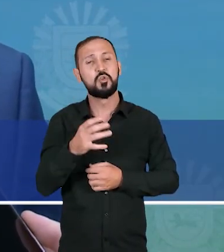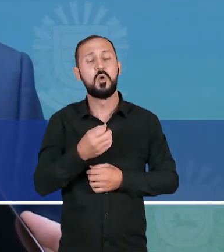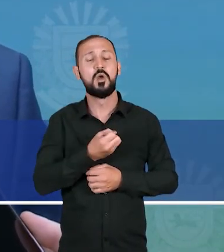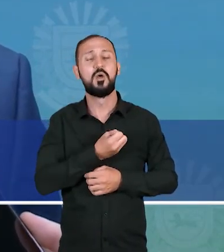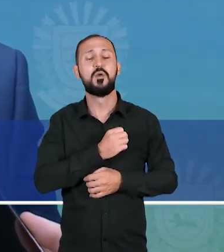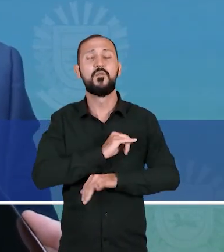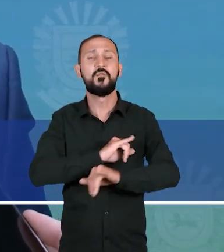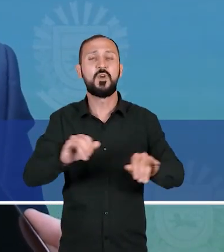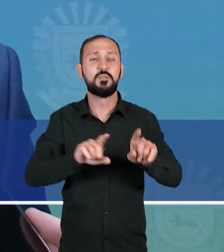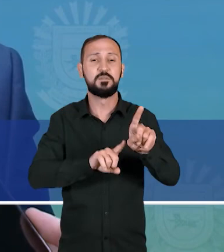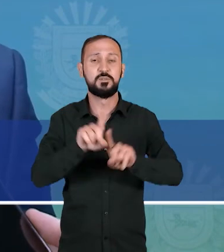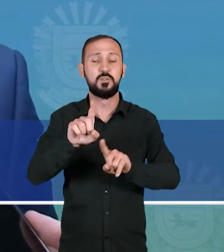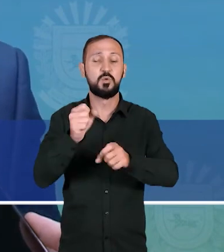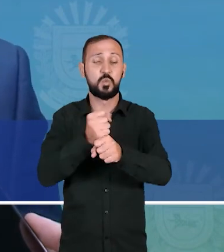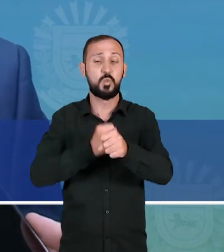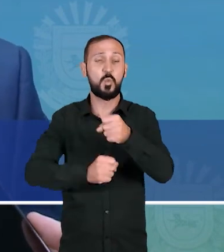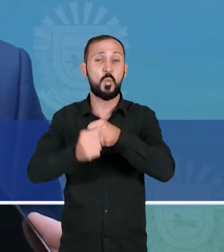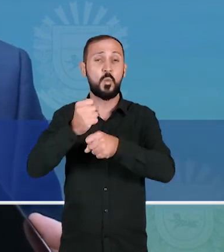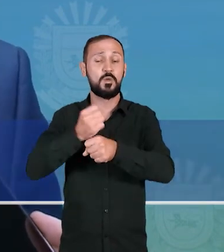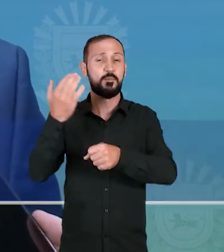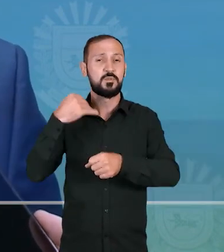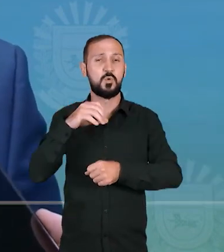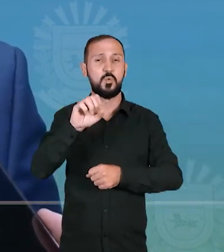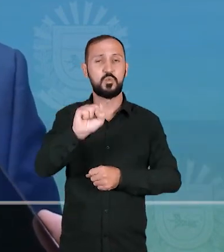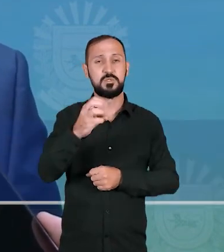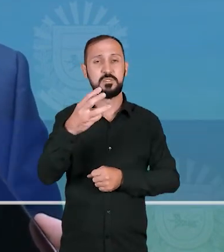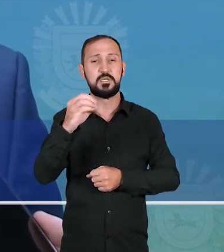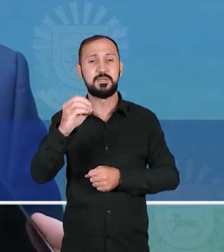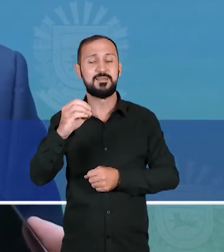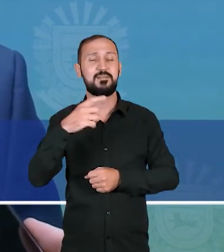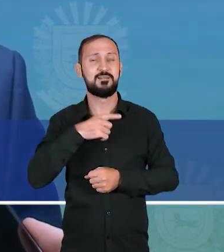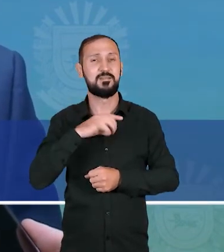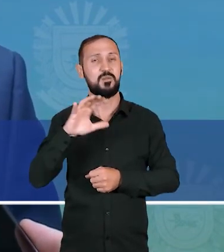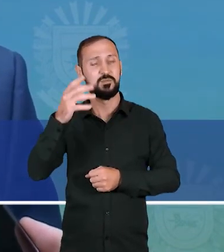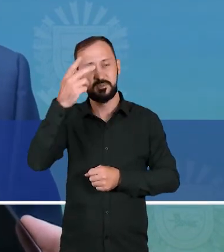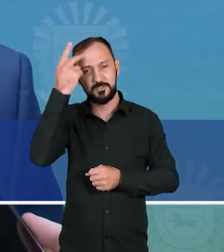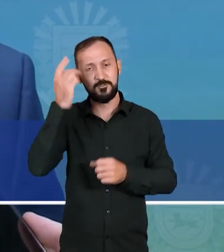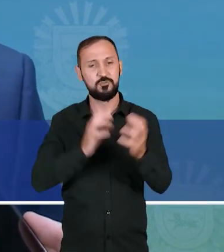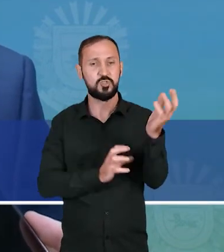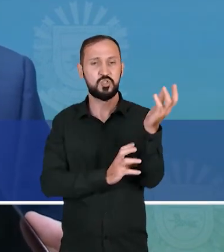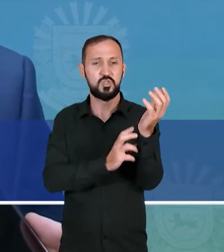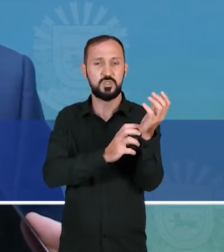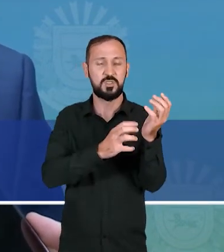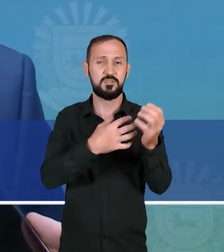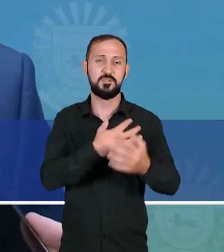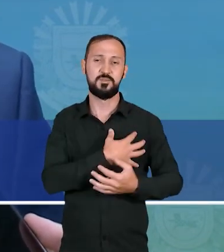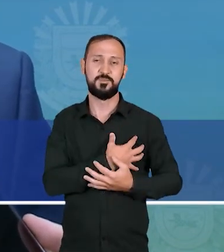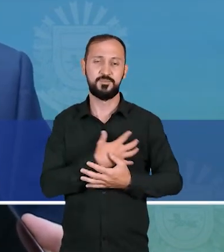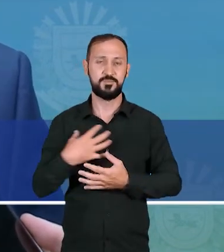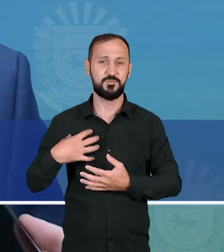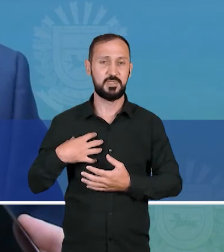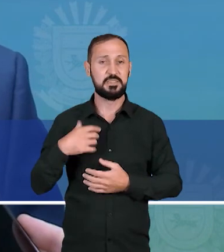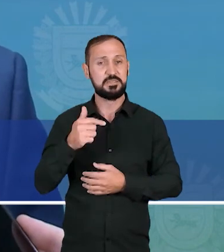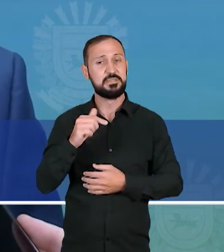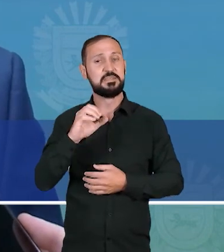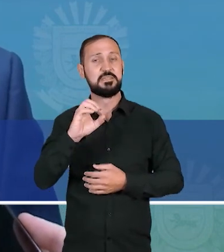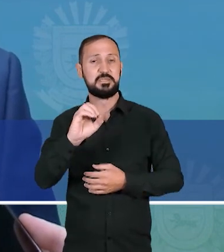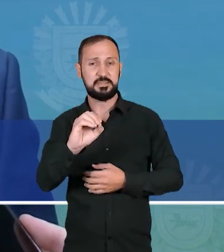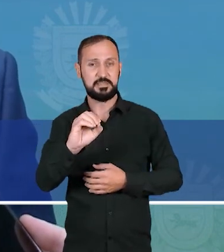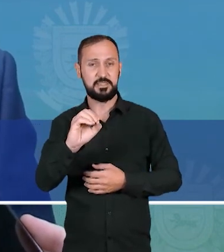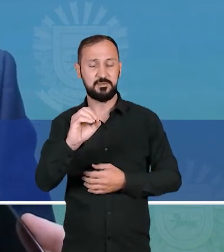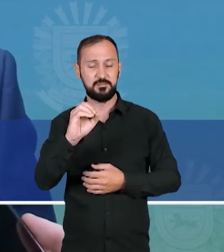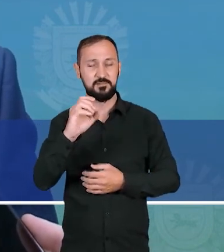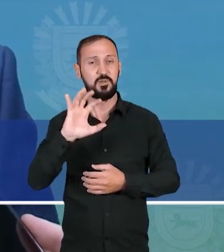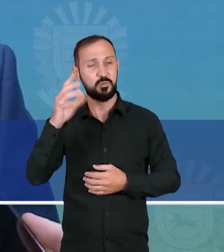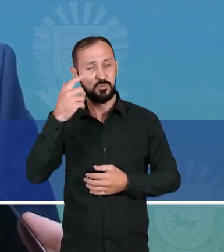dados oficiais do ano passado, 830 casos de câncer de mama e em torno de 70 casos de câncer de colo